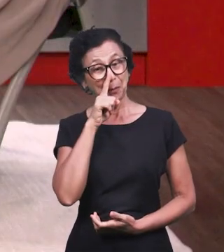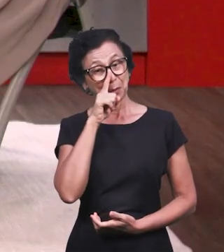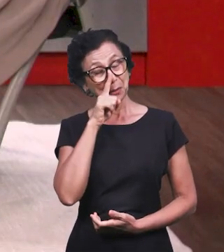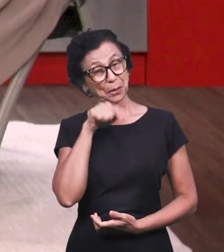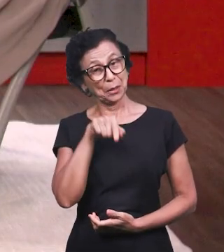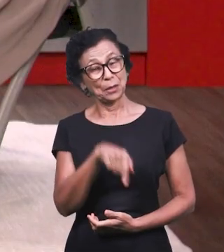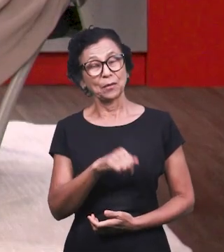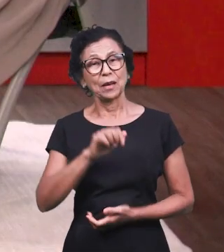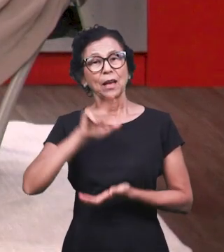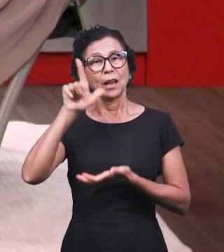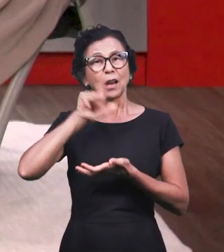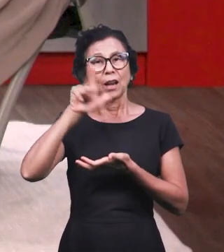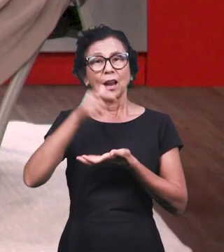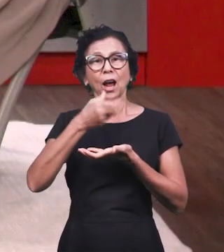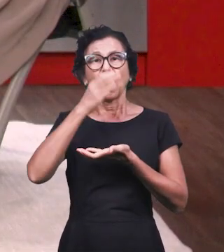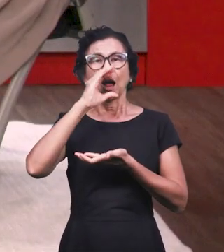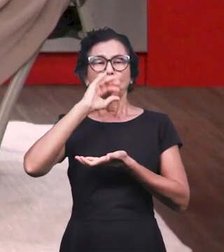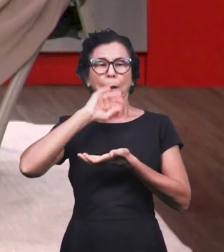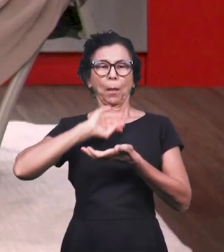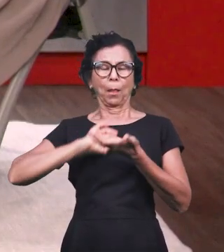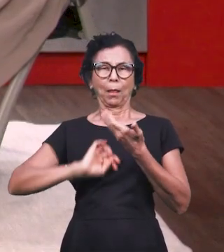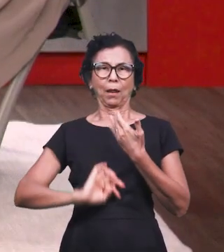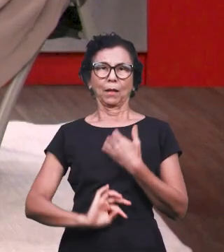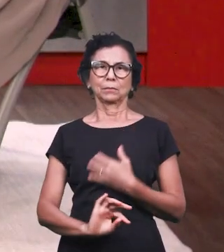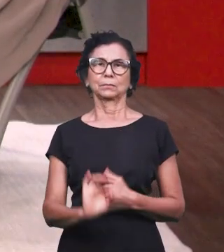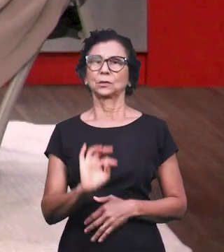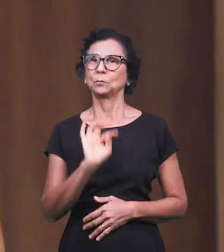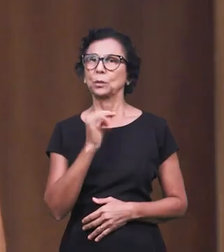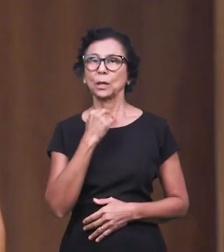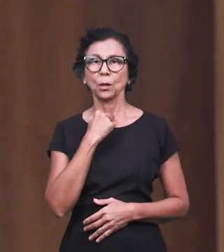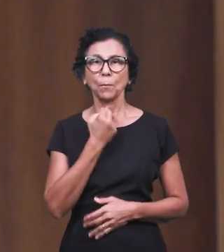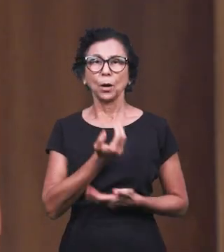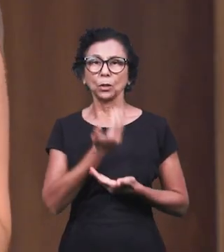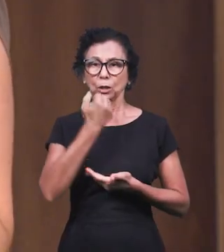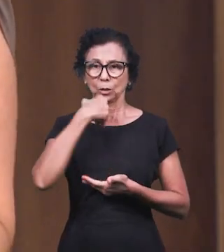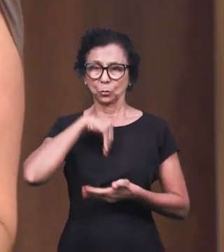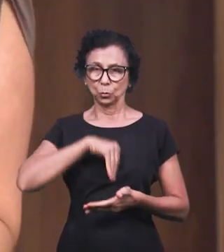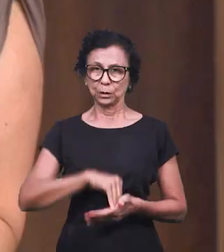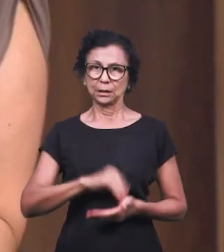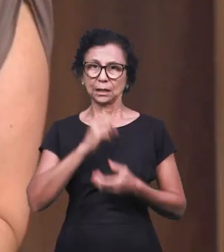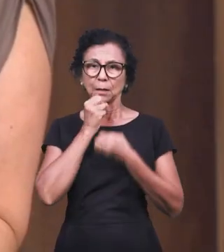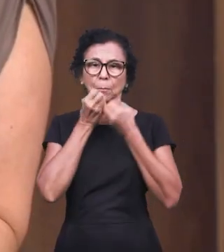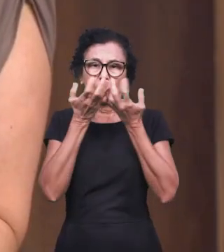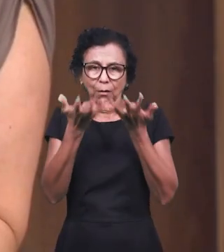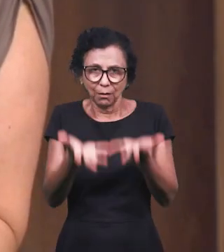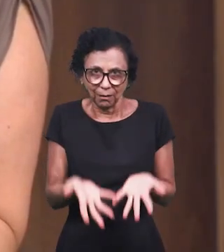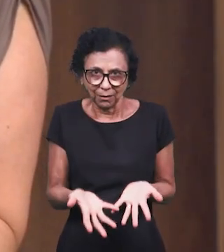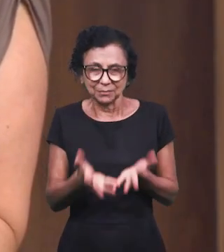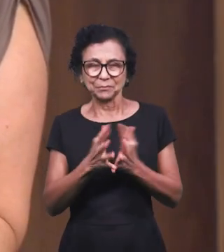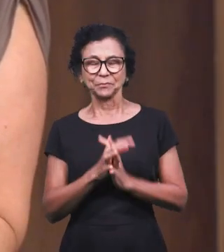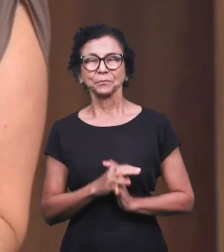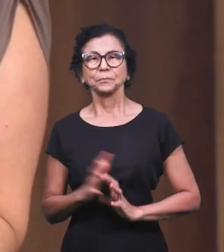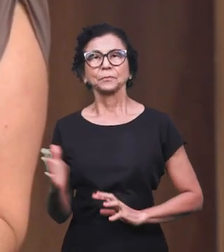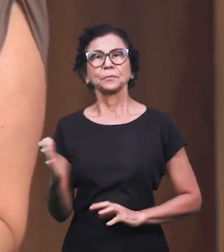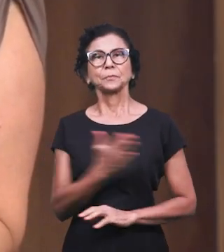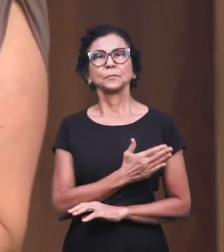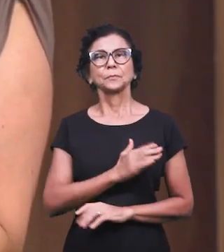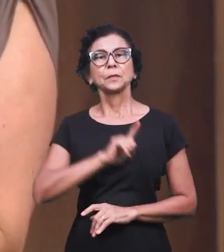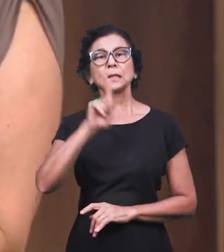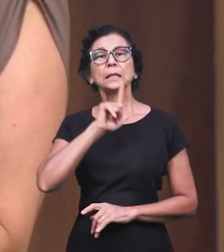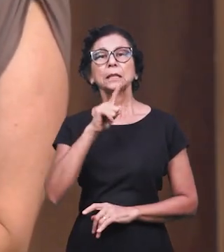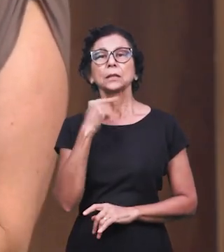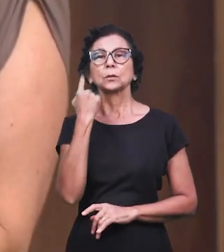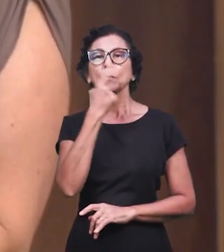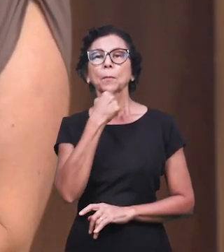desenvolver uma fluorose, uma intoxicação, dependendo do nível de ingestão. Natália, e mais uma pergunta sobre enxaguante bucal.